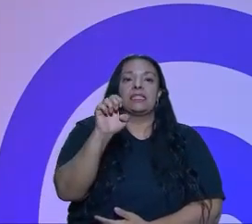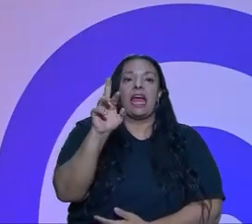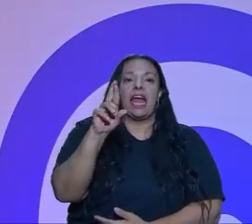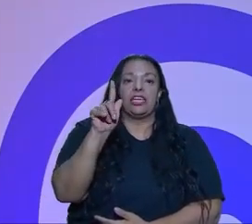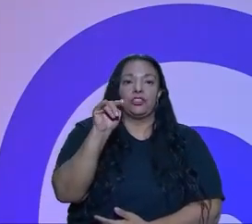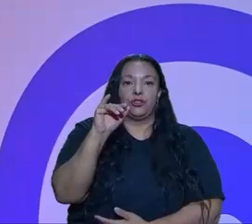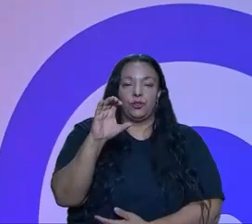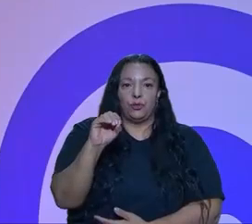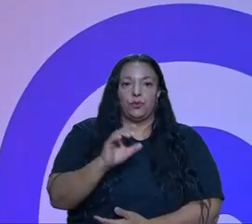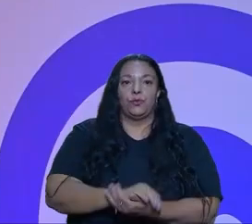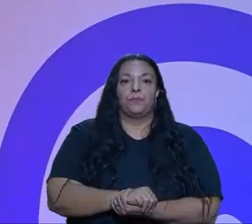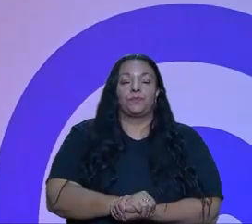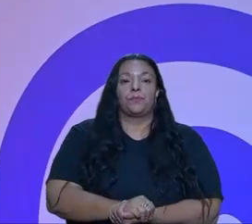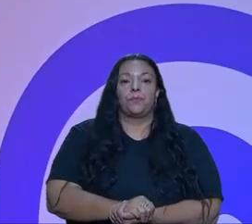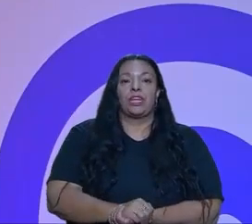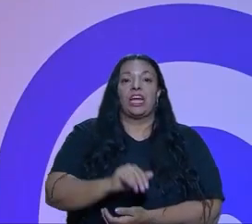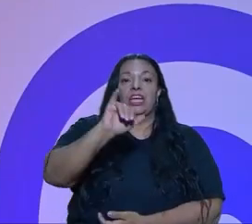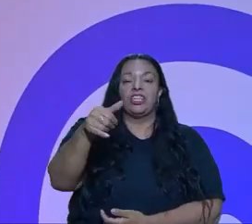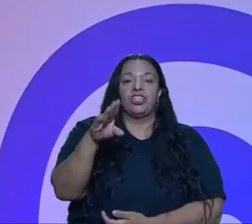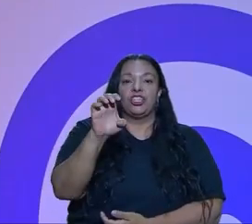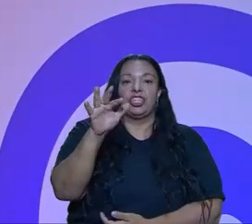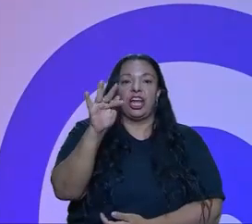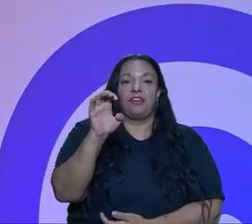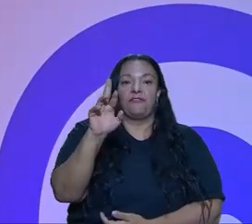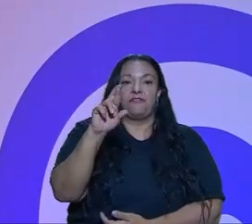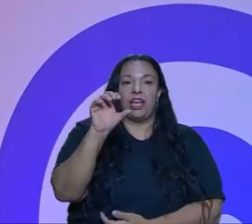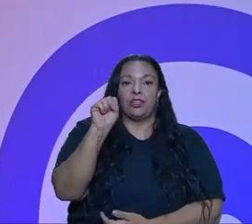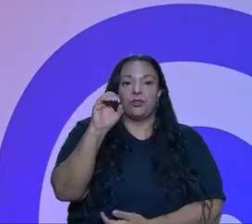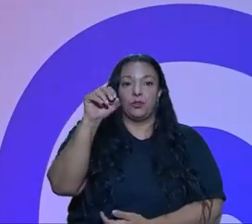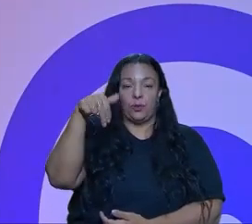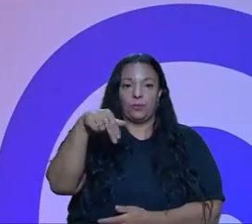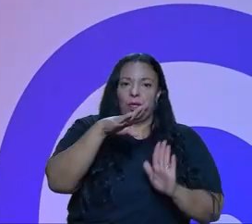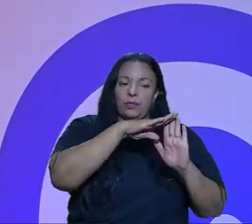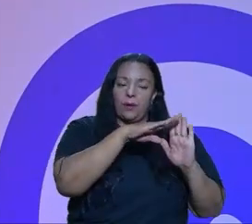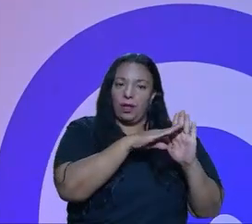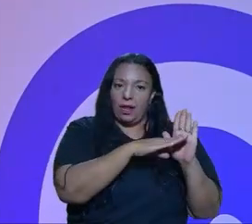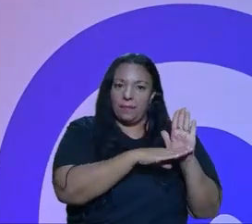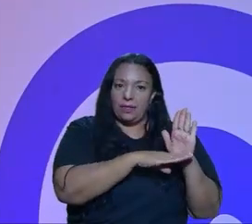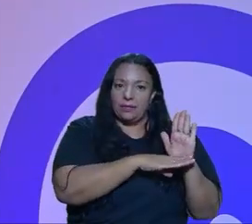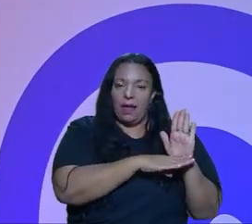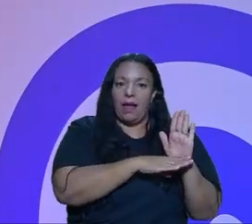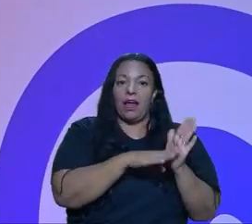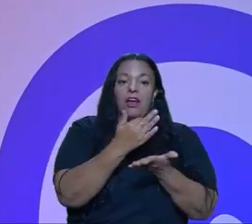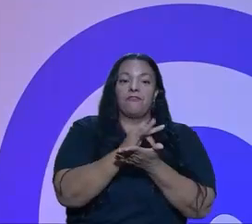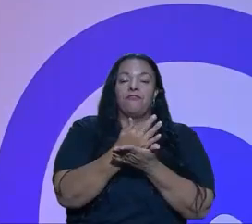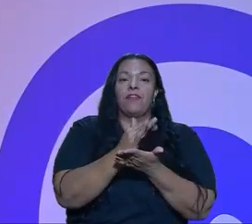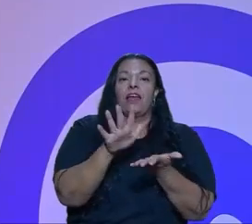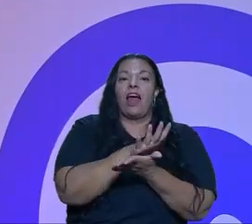Abranches, com a mediação do Jefferson Tenório. Nossa programação está no site